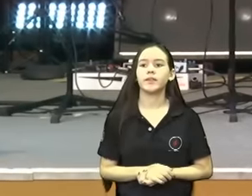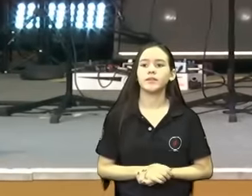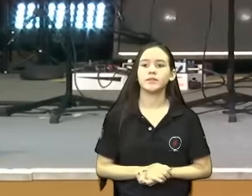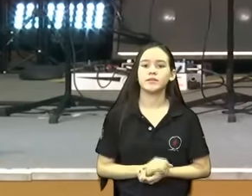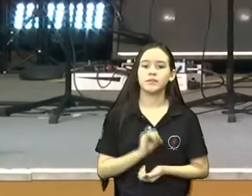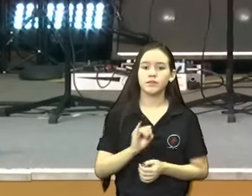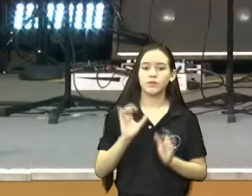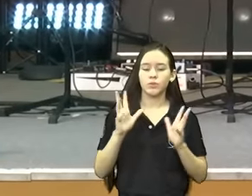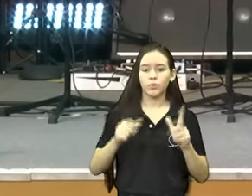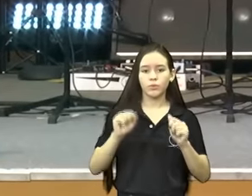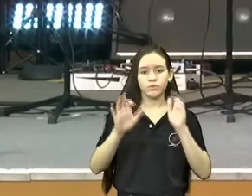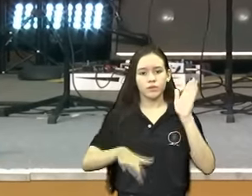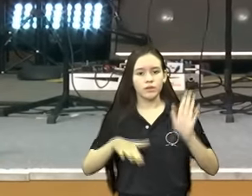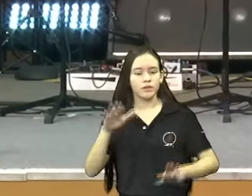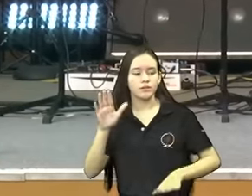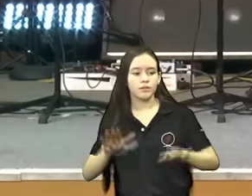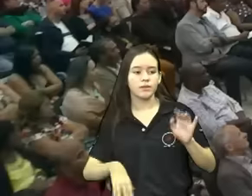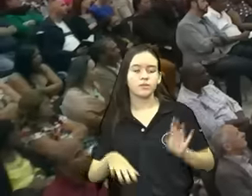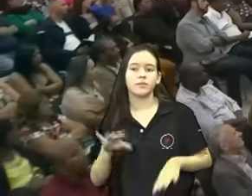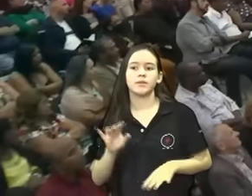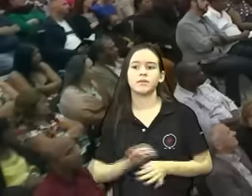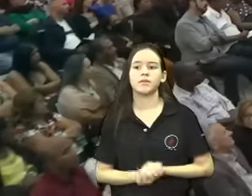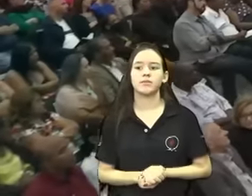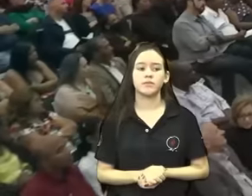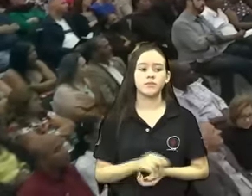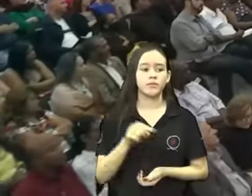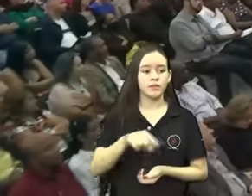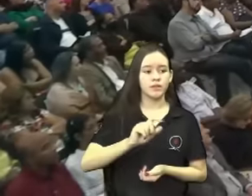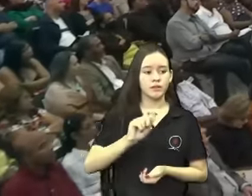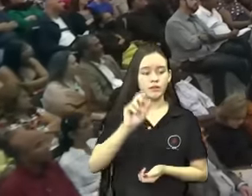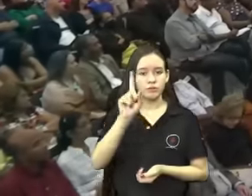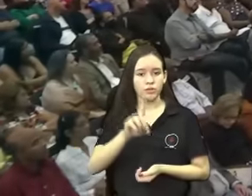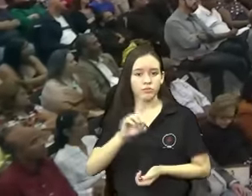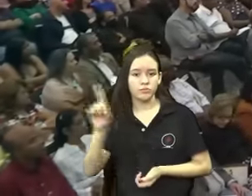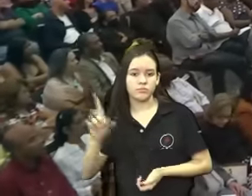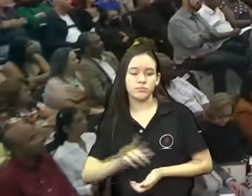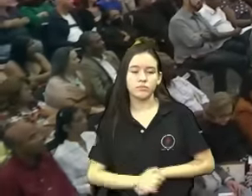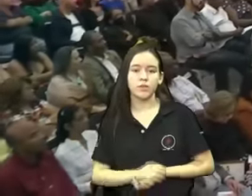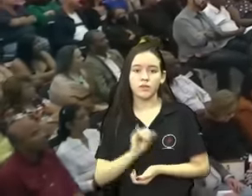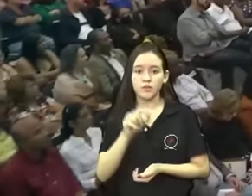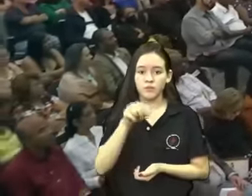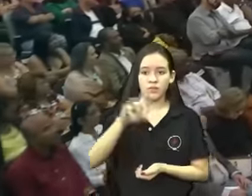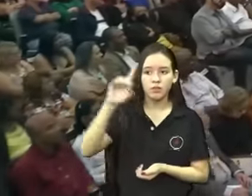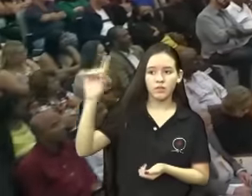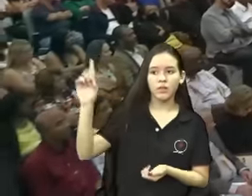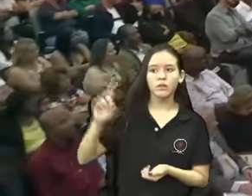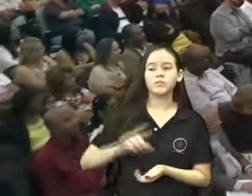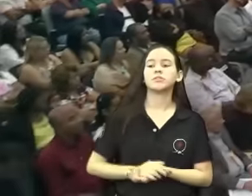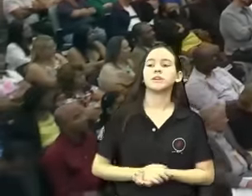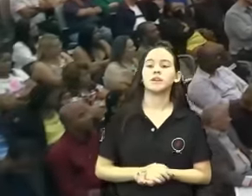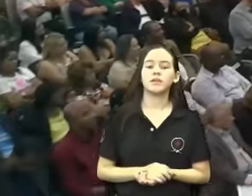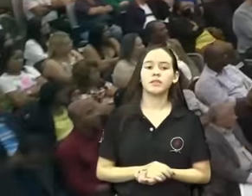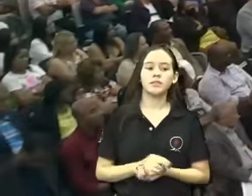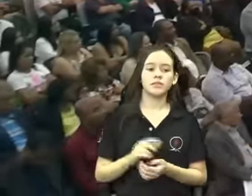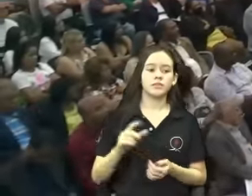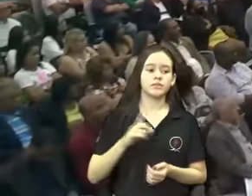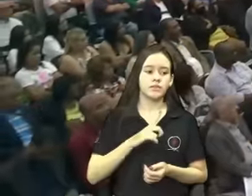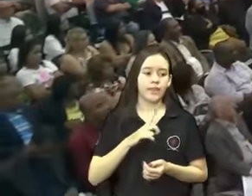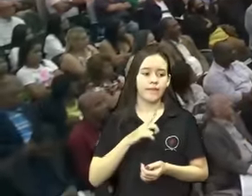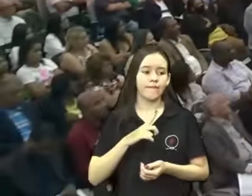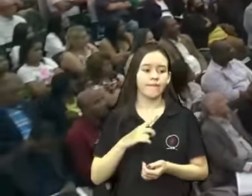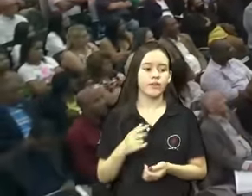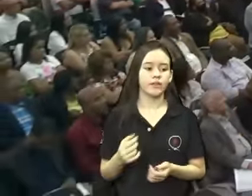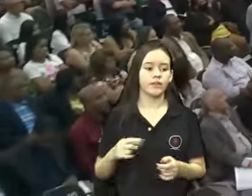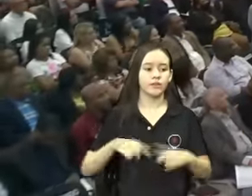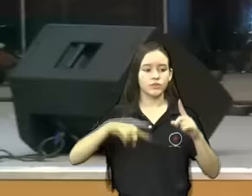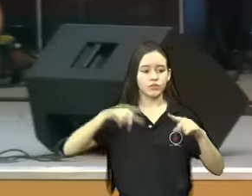Tudo é relativizado Você é Deus e se você é Deus você tem sua escala de valores